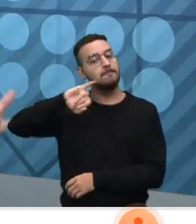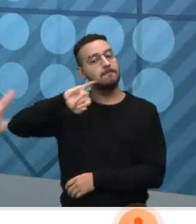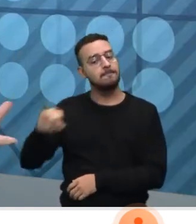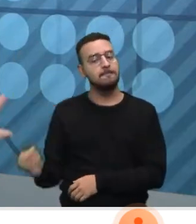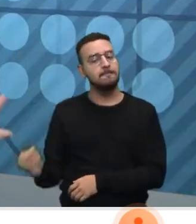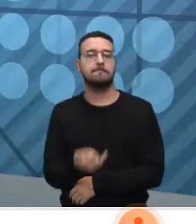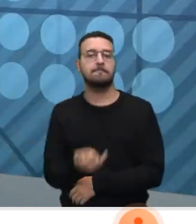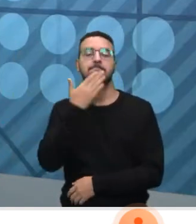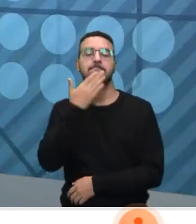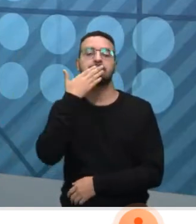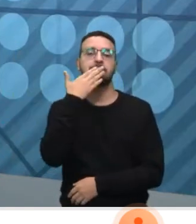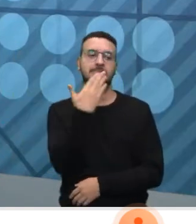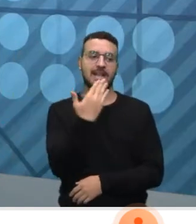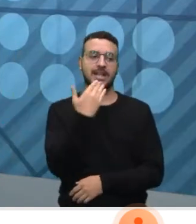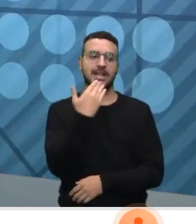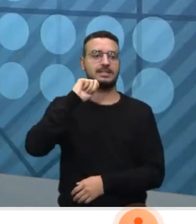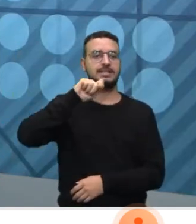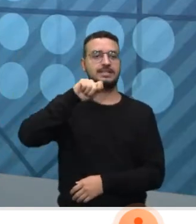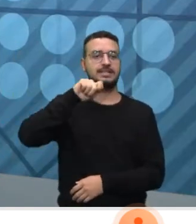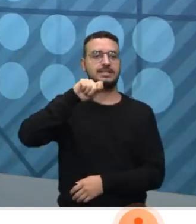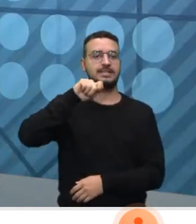colega surdo, né? Ou